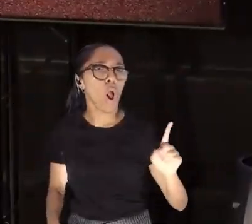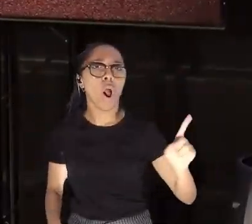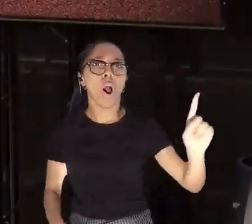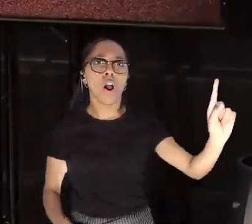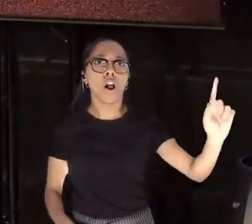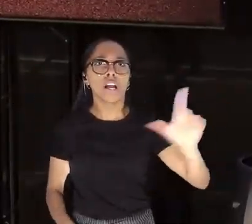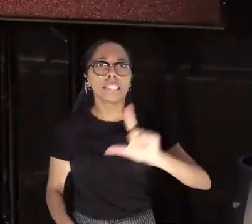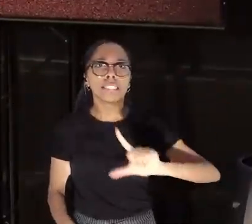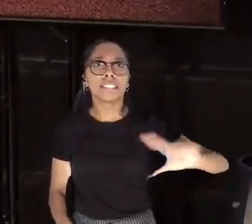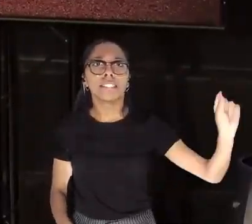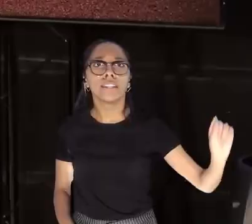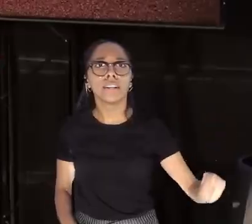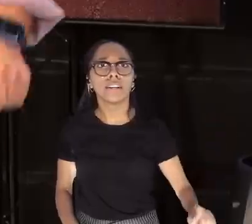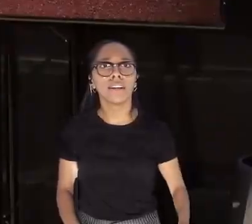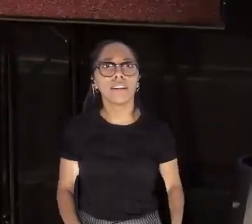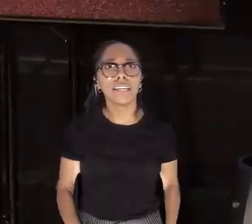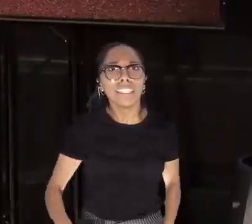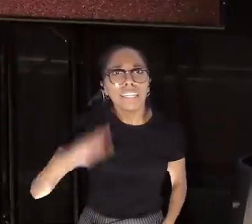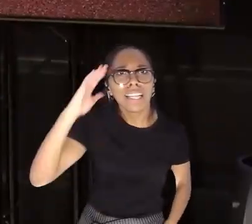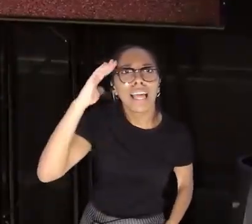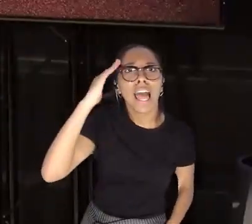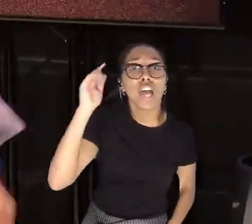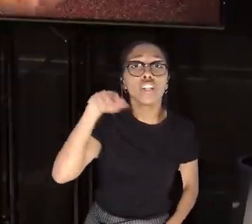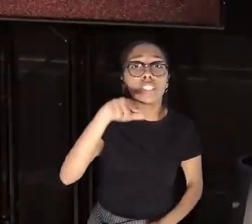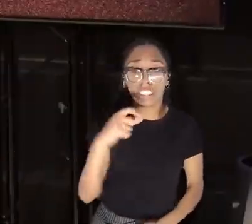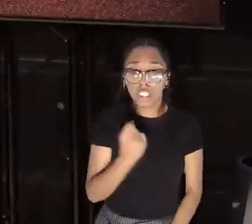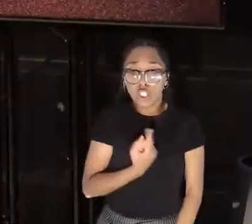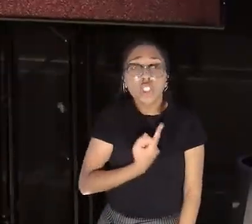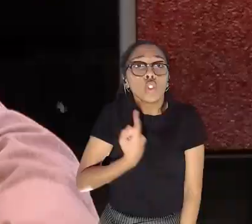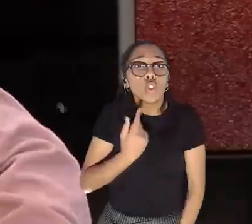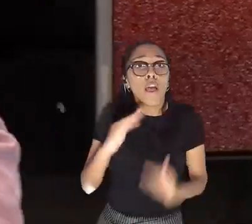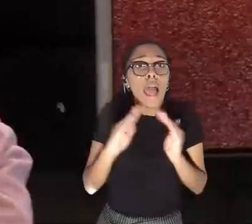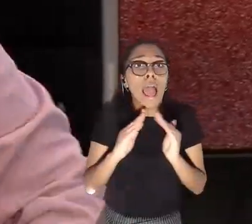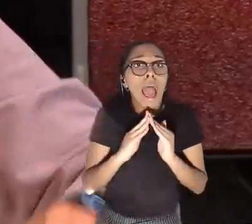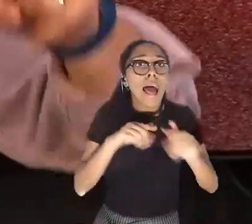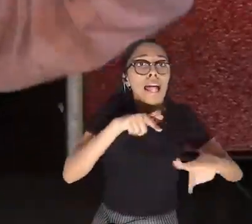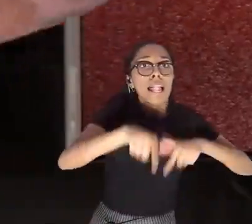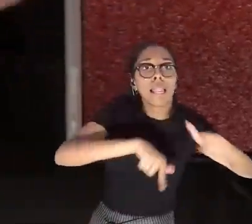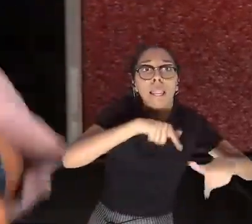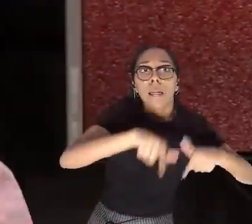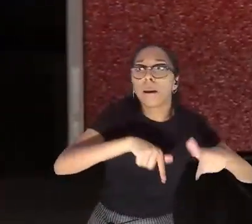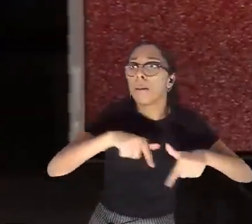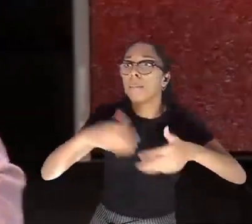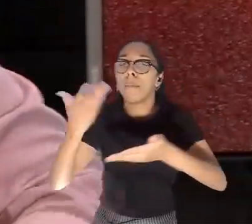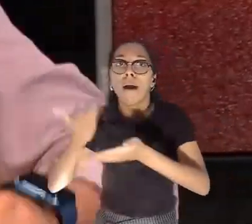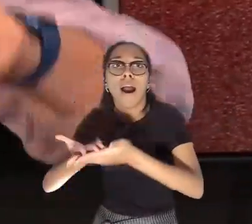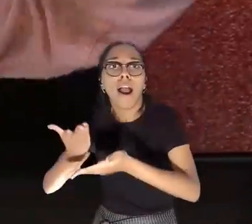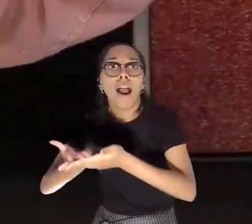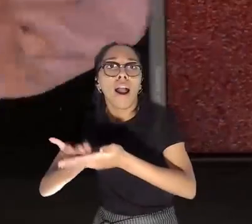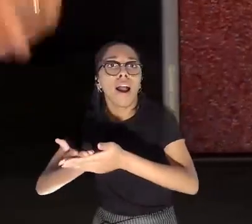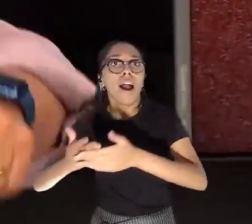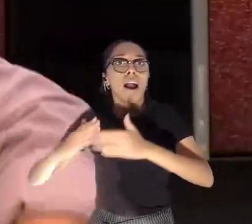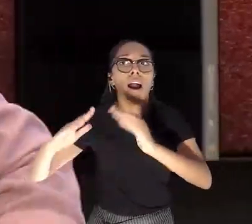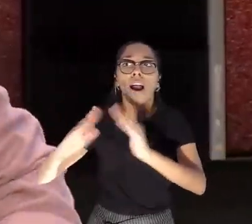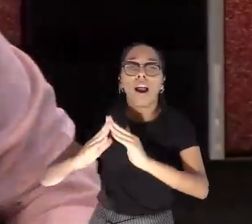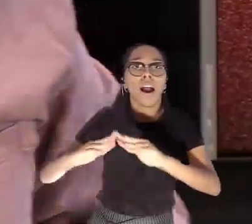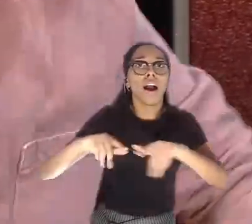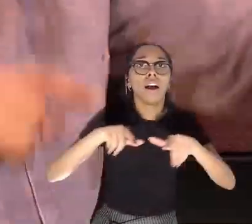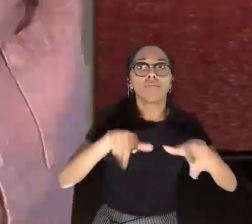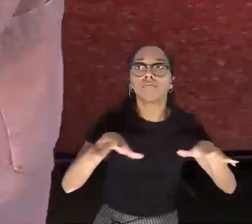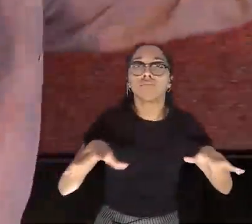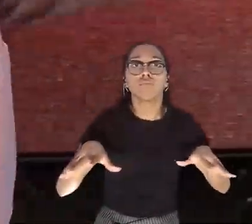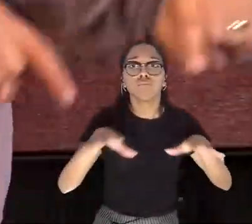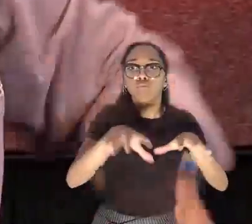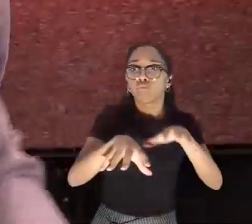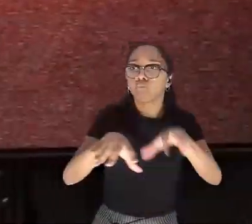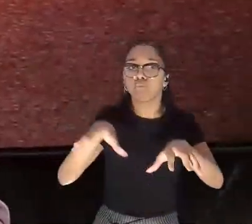anda sozinho, você não dorme sozinho, você não come sozinho, você não trabalha sozinho, você não estuda sozinho, você não cria seus filhos sozinhos,